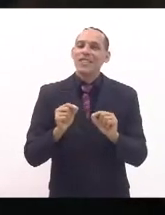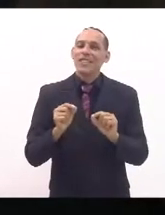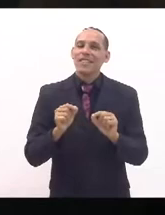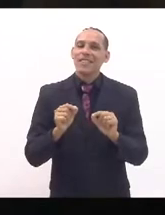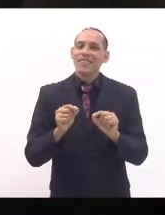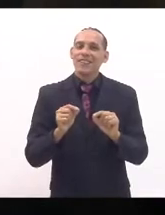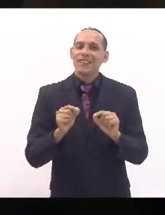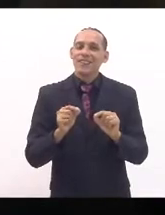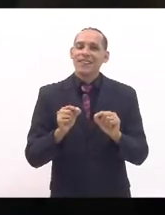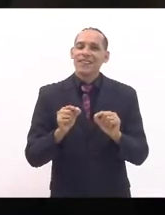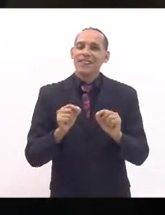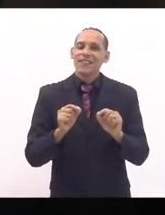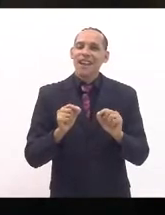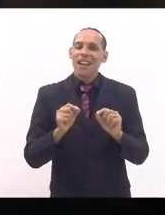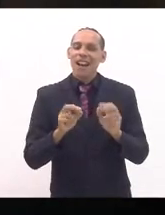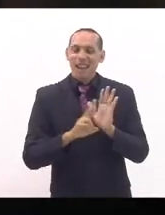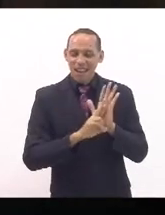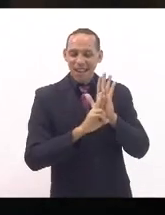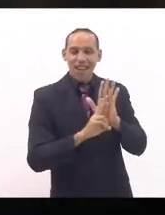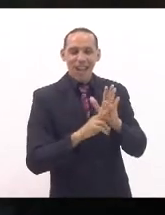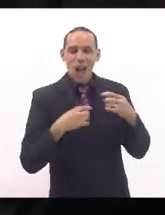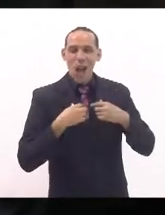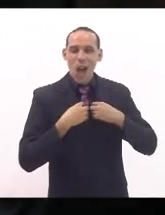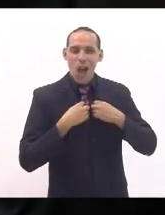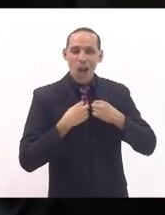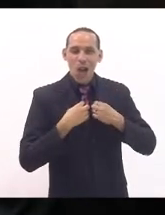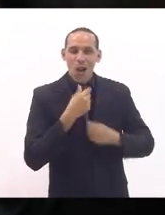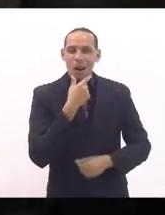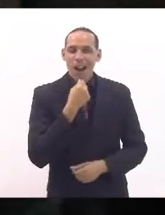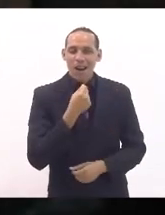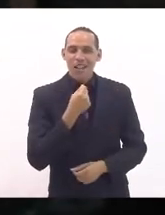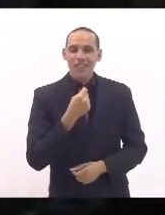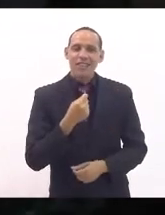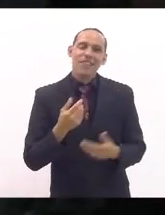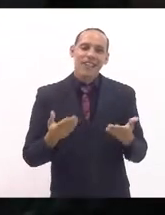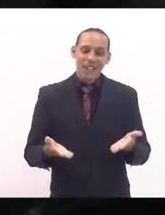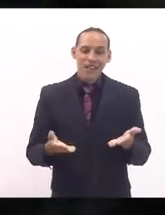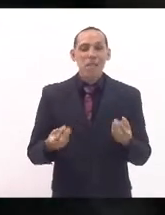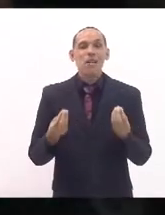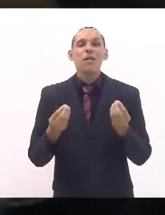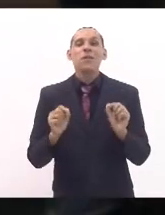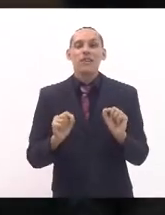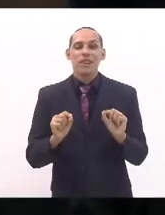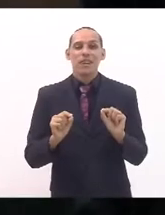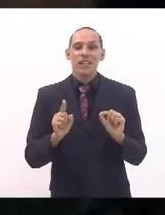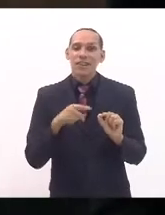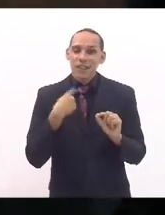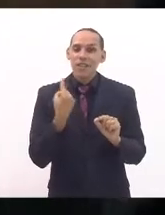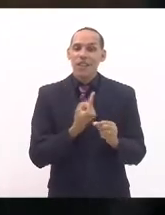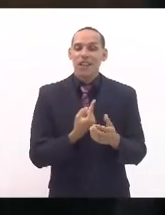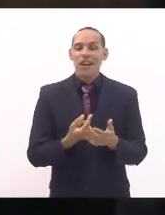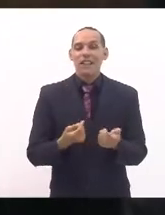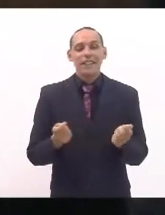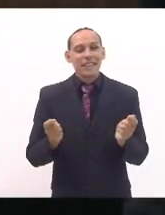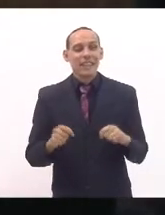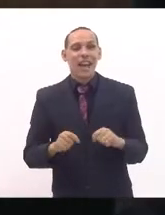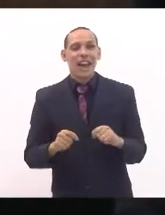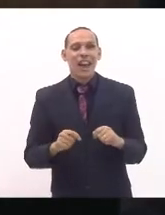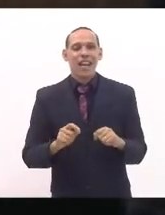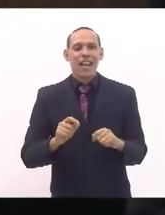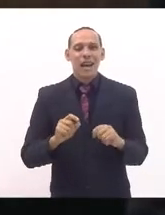né, ao traje masculino e aqui deixar a ressalva para que a gente possa não passar